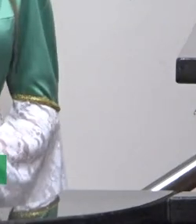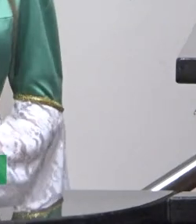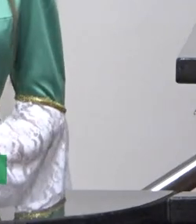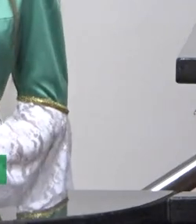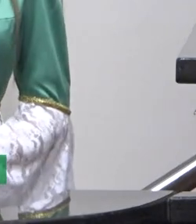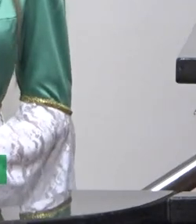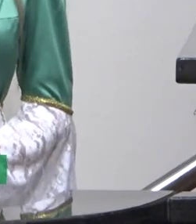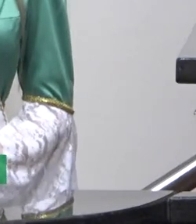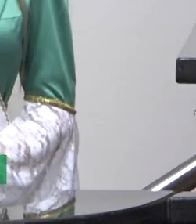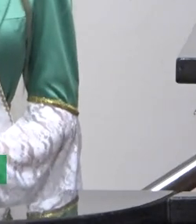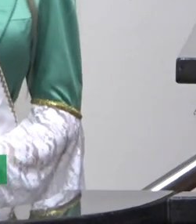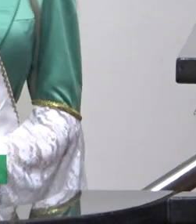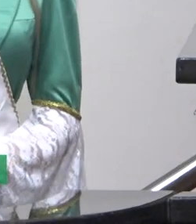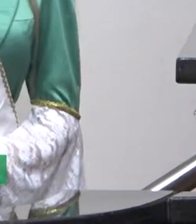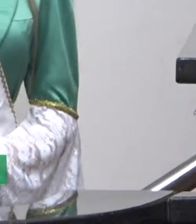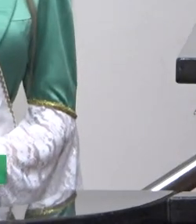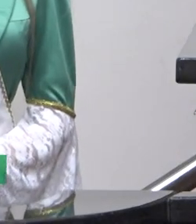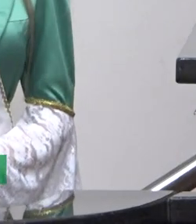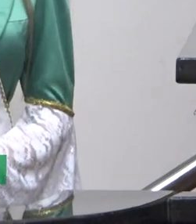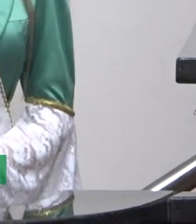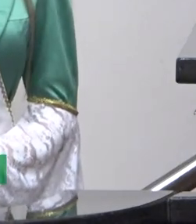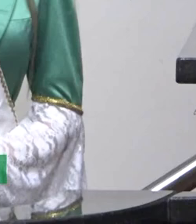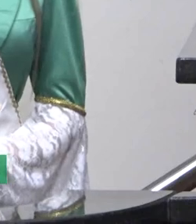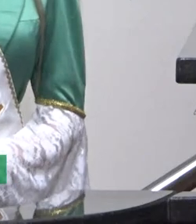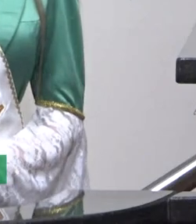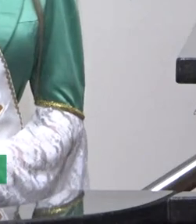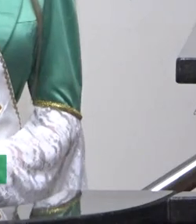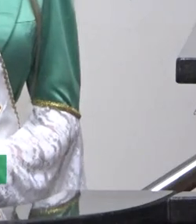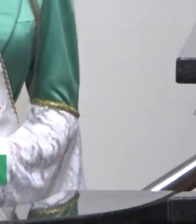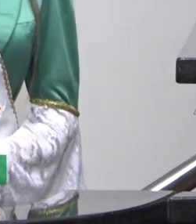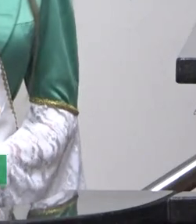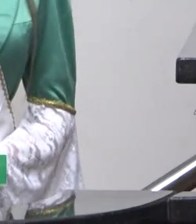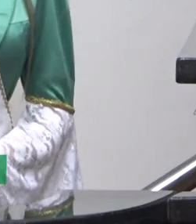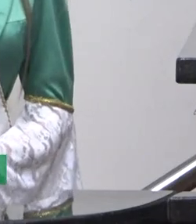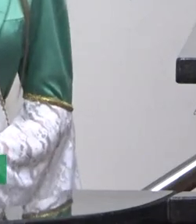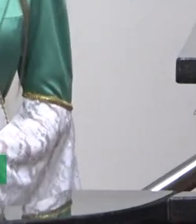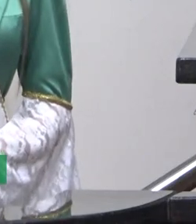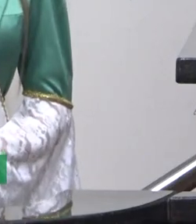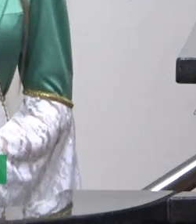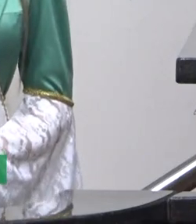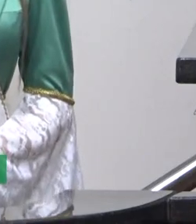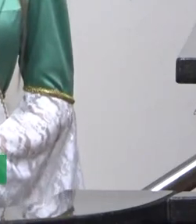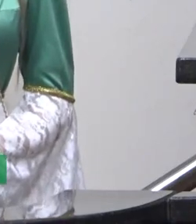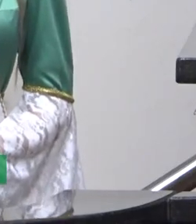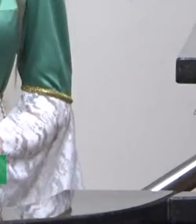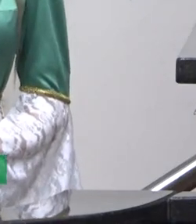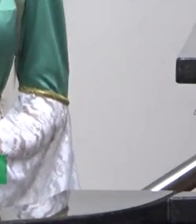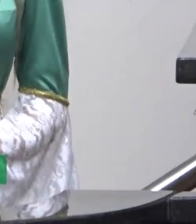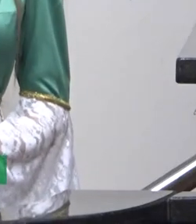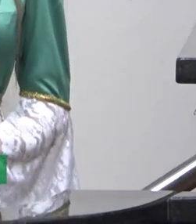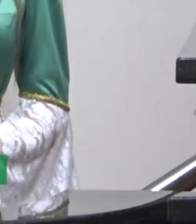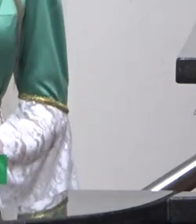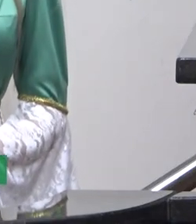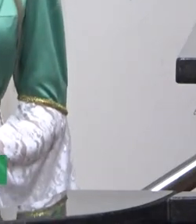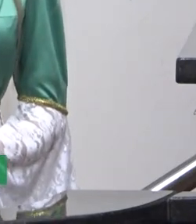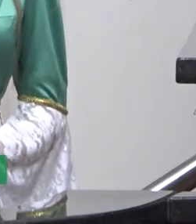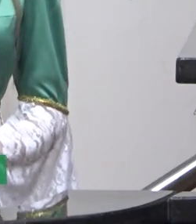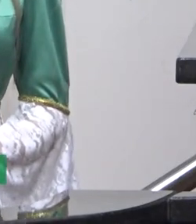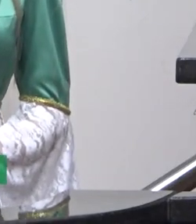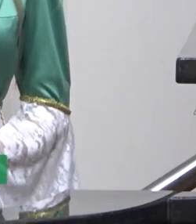tinha acredita na força da indústria no sorriso do comércio na qualidade do serviços e na importância